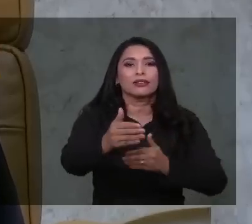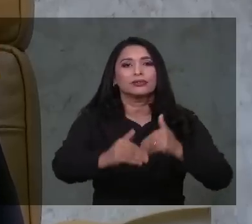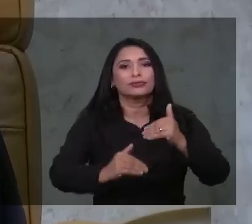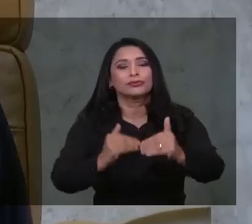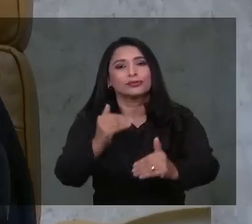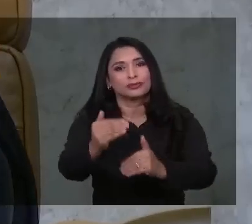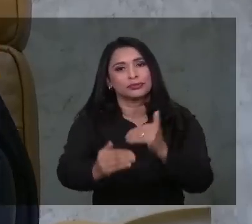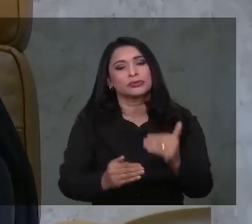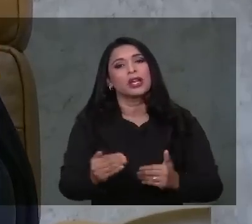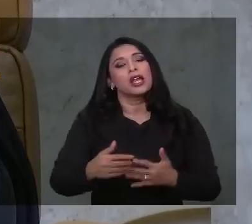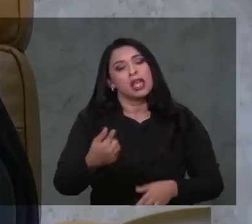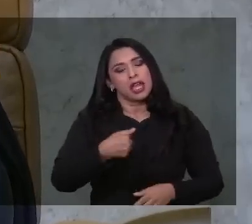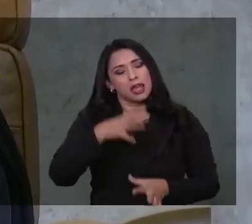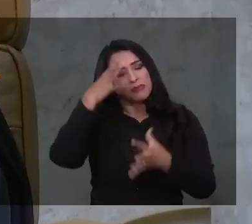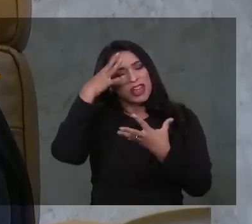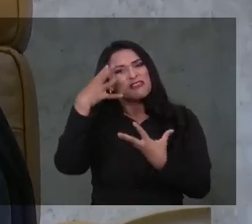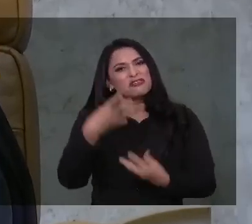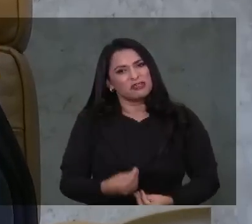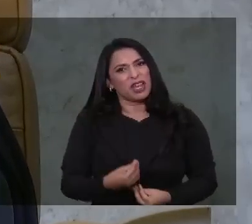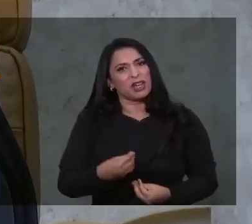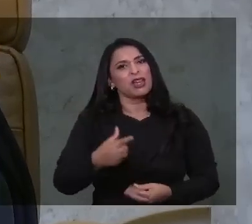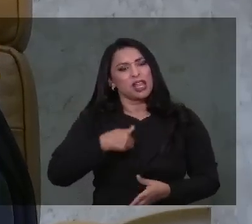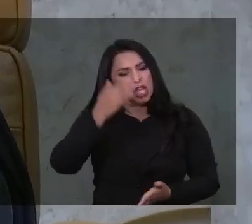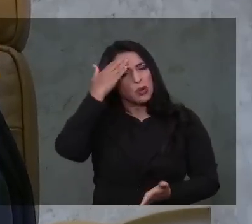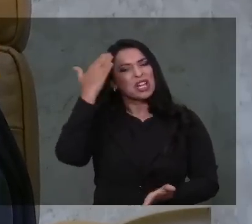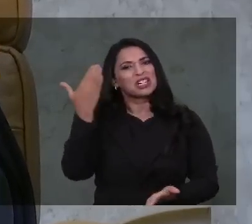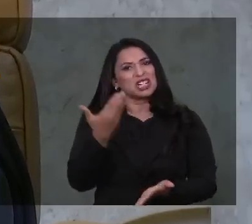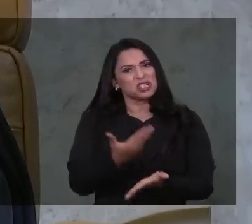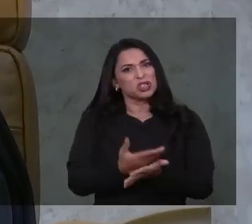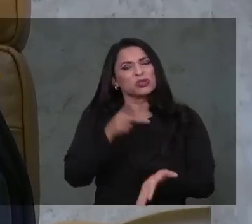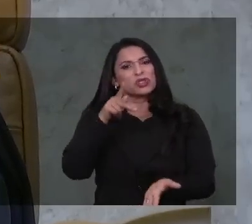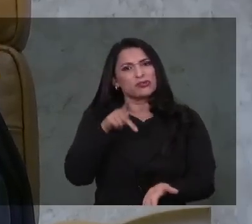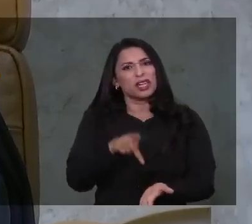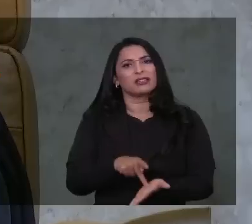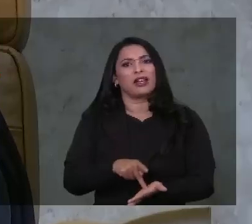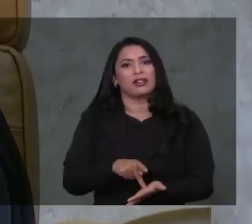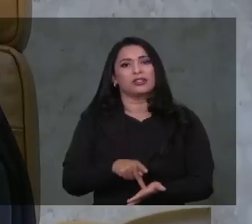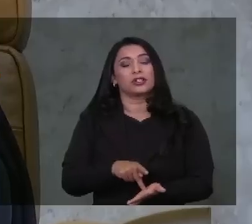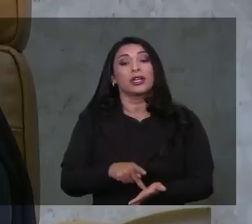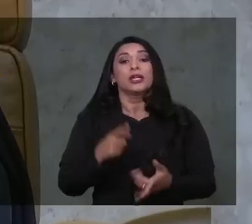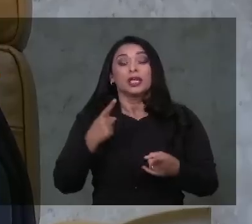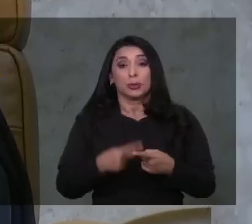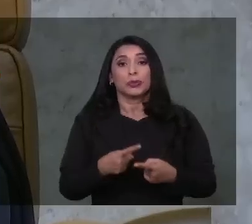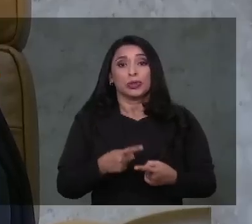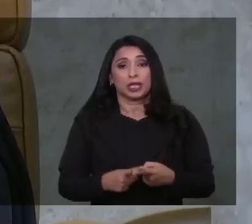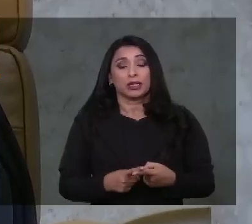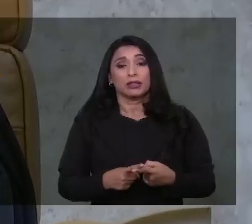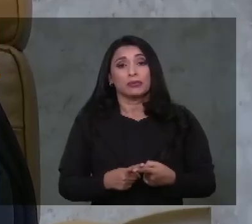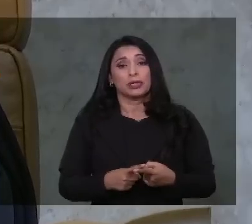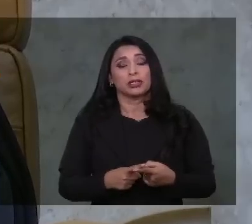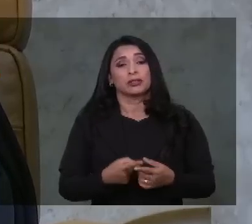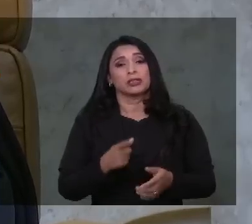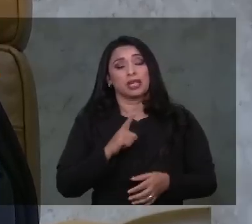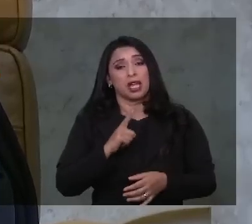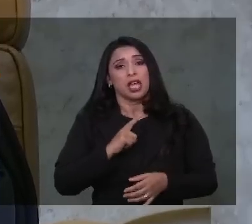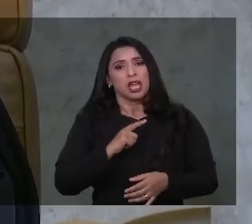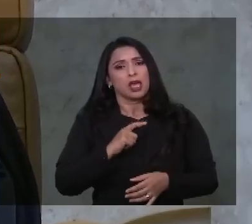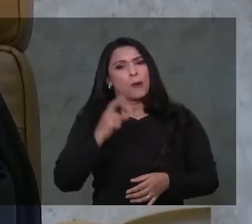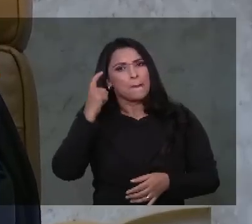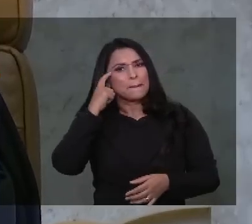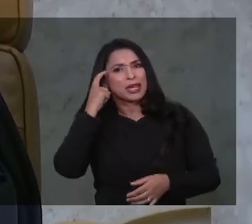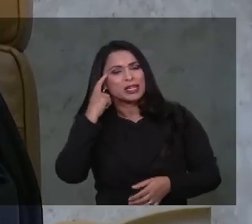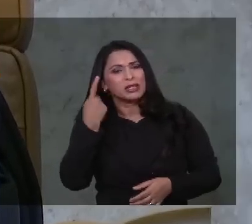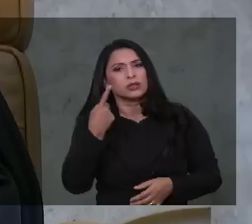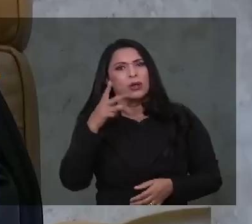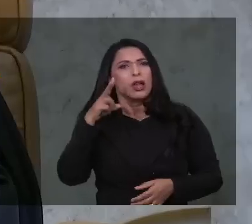é a minha fé racional, a minha crença mais profunda. E porque assim é, tenho uma visão positiva e construtiva